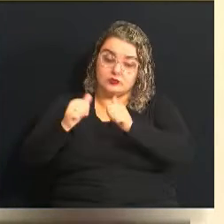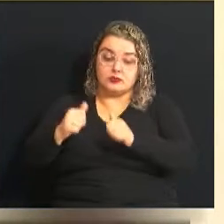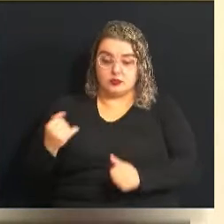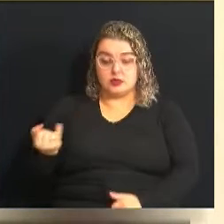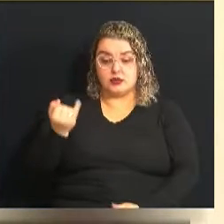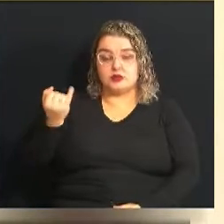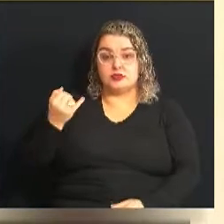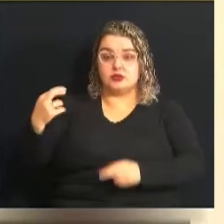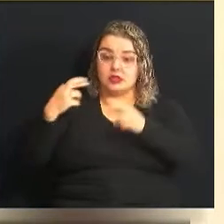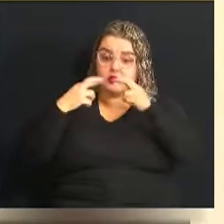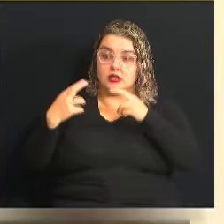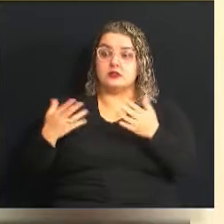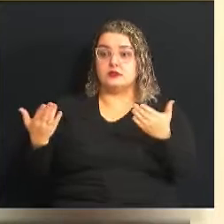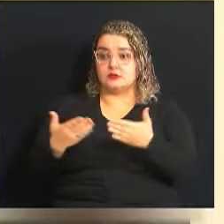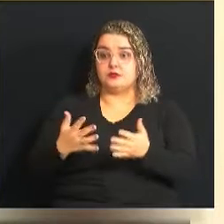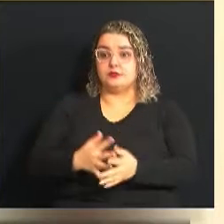hoje,